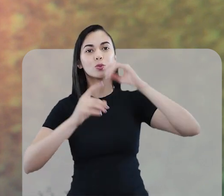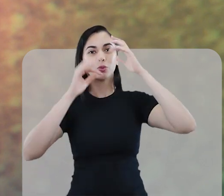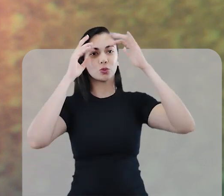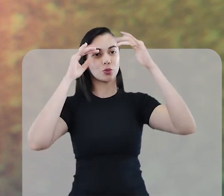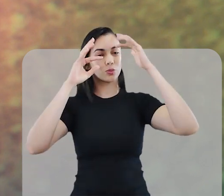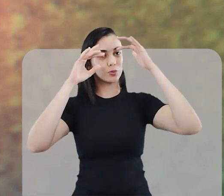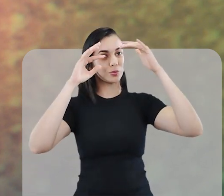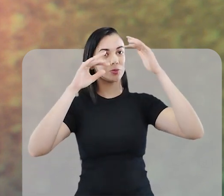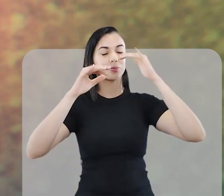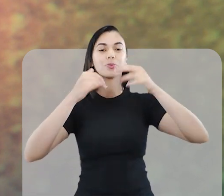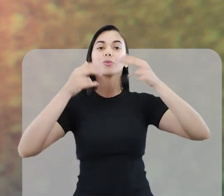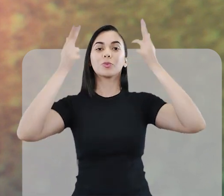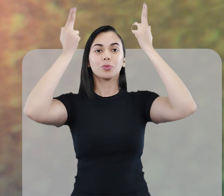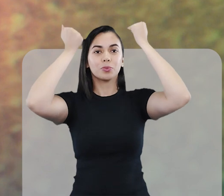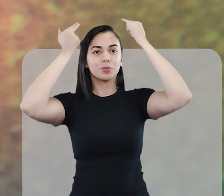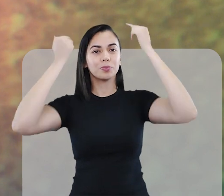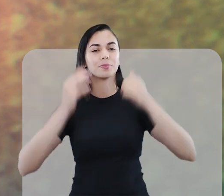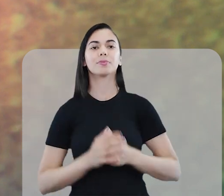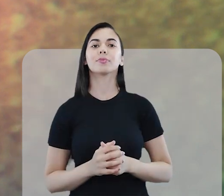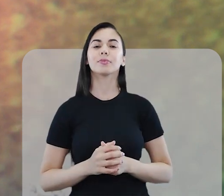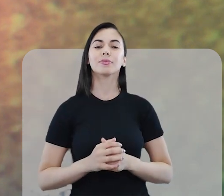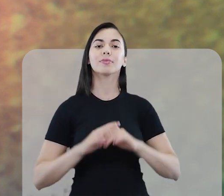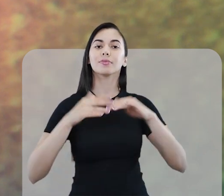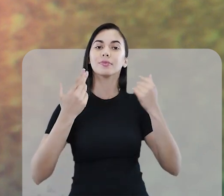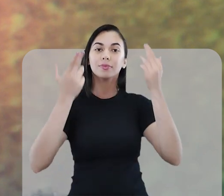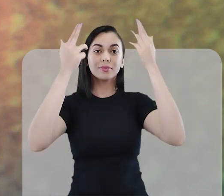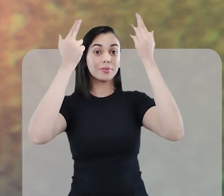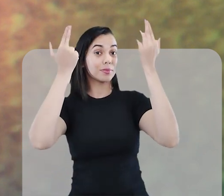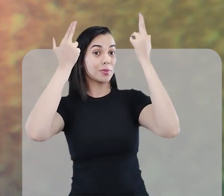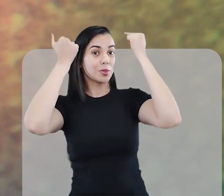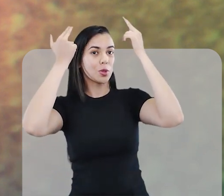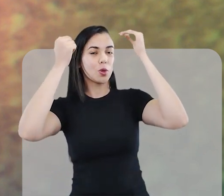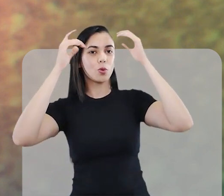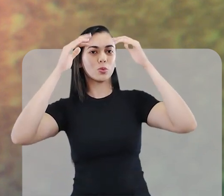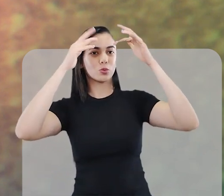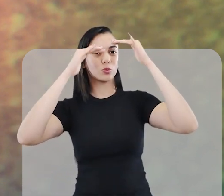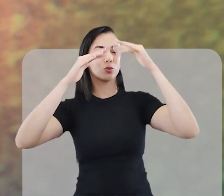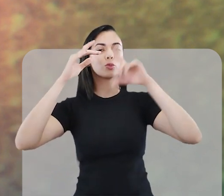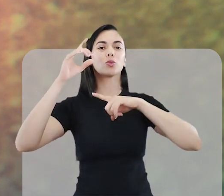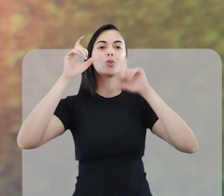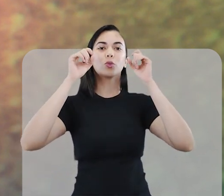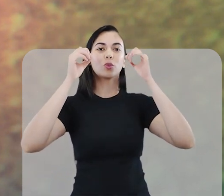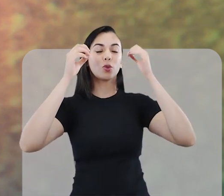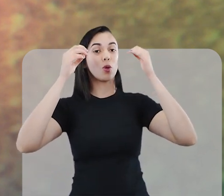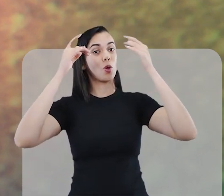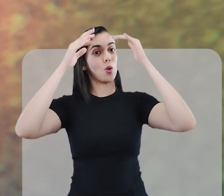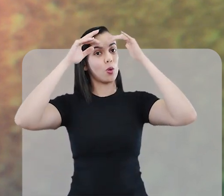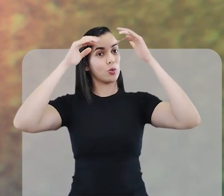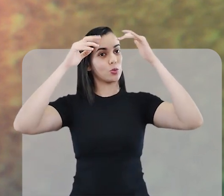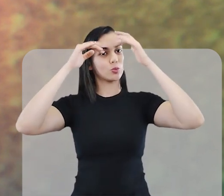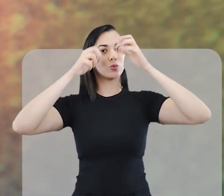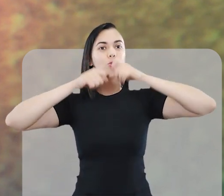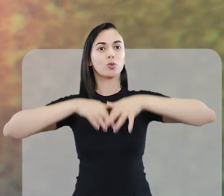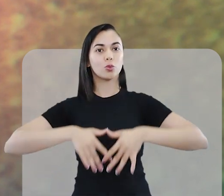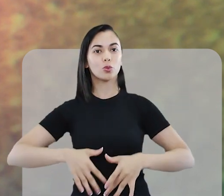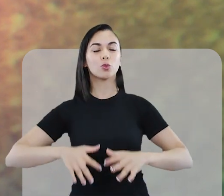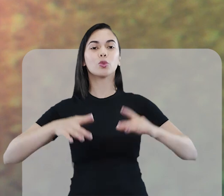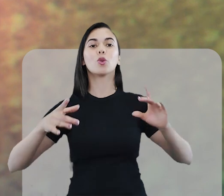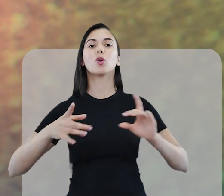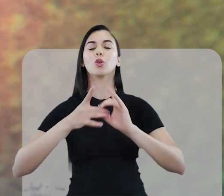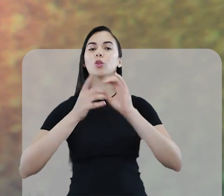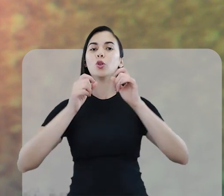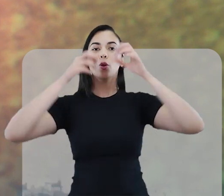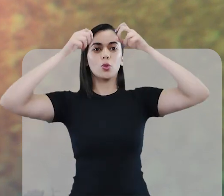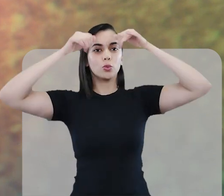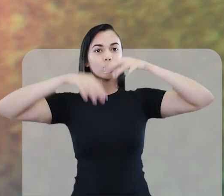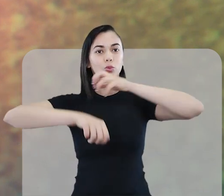animal. O sistema nervoso central responsável, nesse caso da medula, pela comunicação entre o sistema nervoso central e periférico. Ou seja,